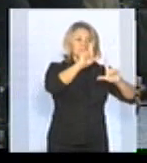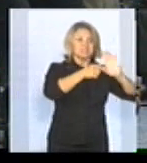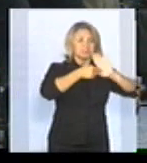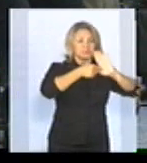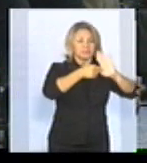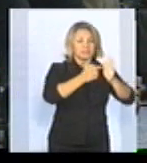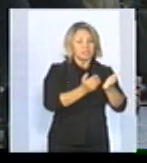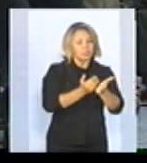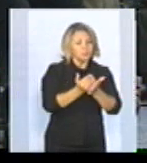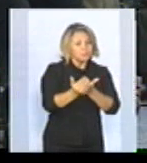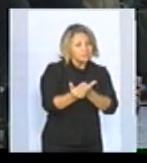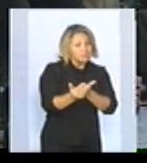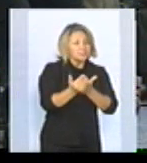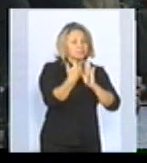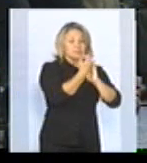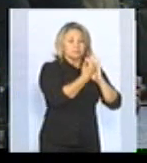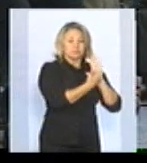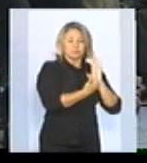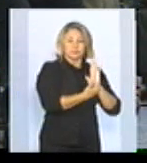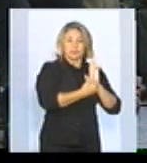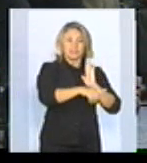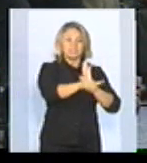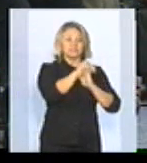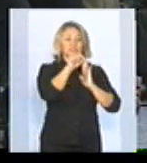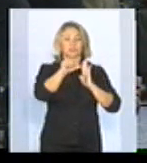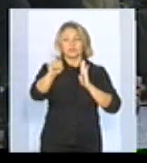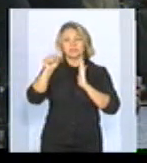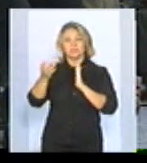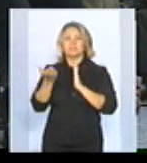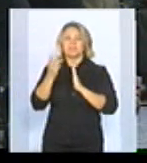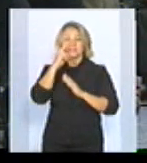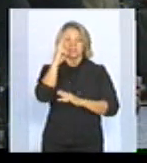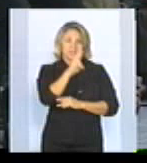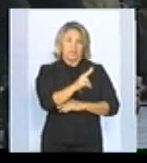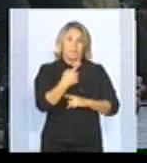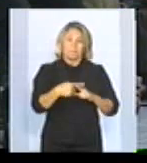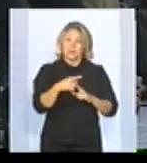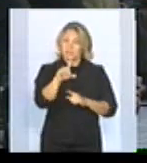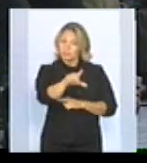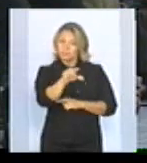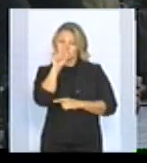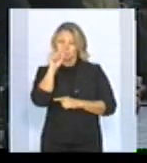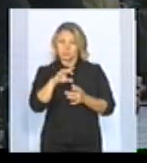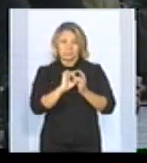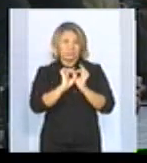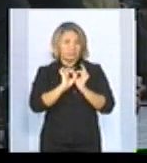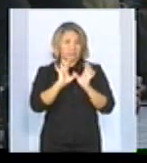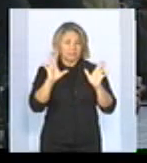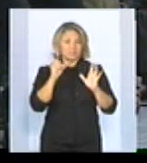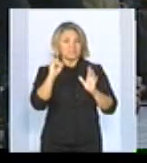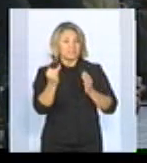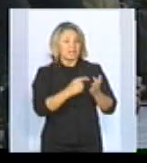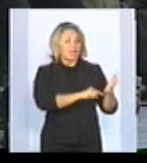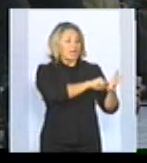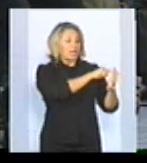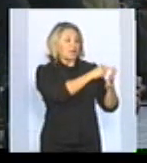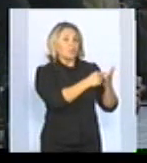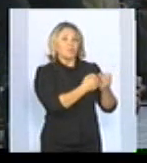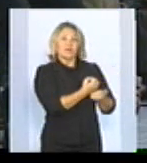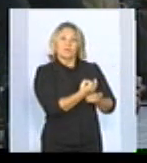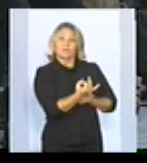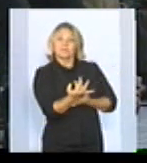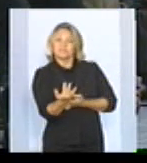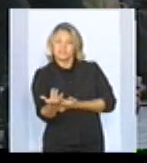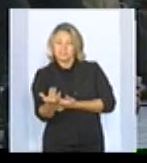e, a partir desse cardápio de opções, escolher o que quer assistir. Pois uma escolha somente é livre se o leque de opções não for